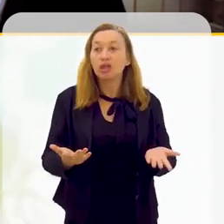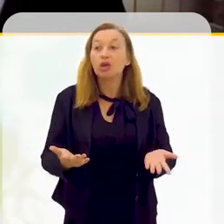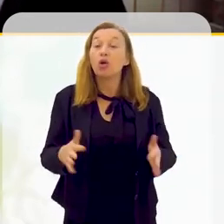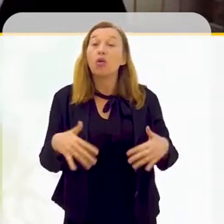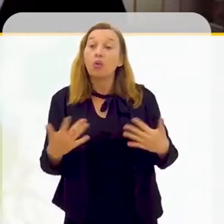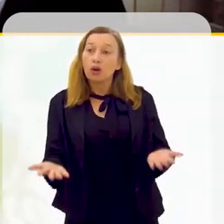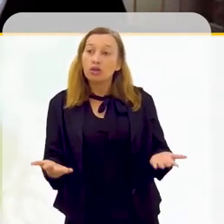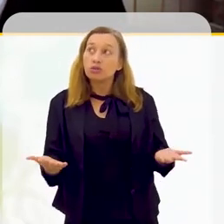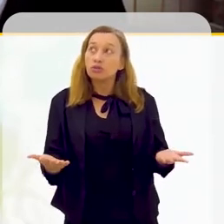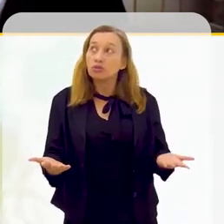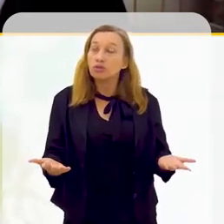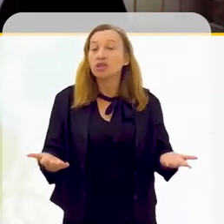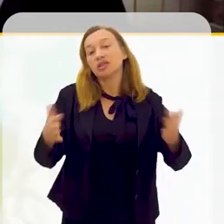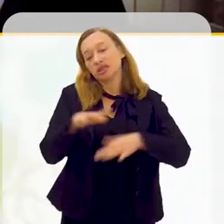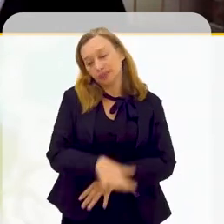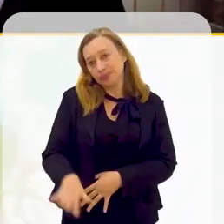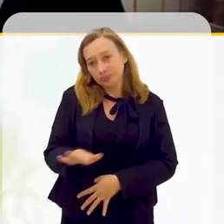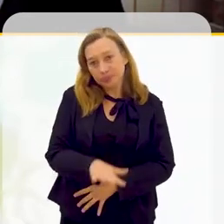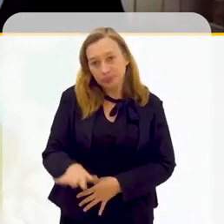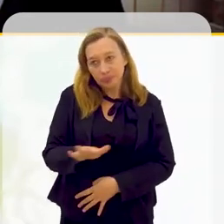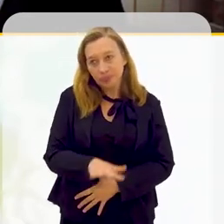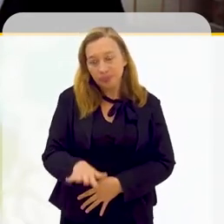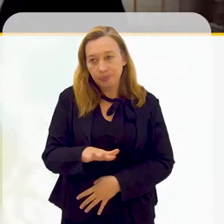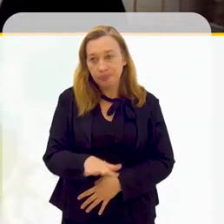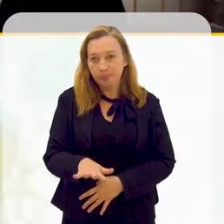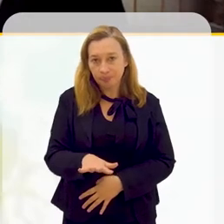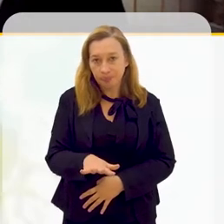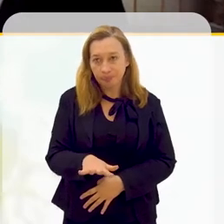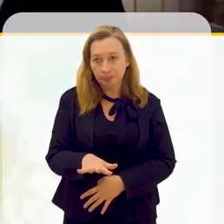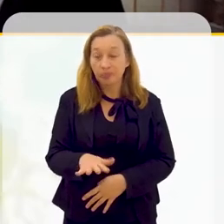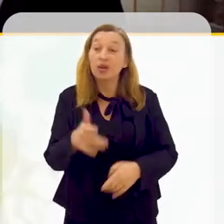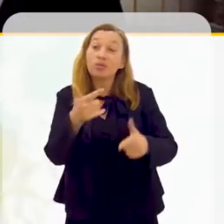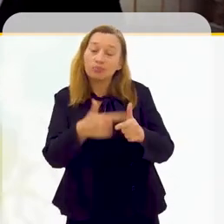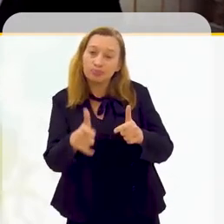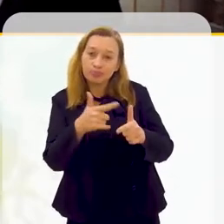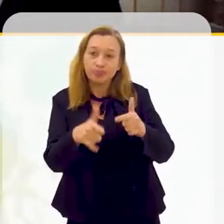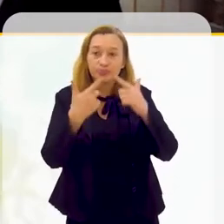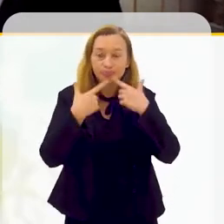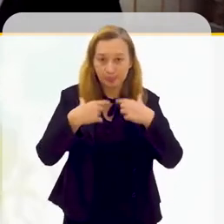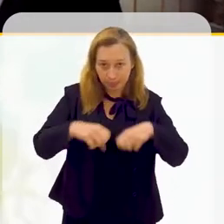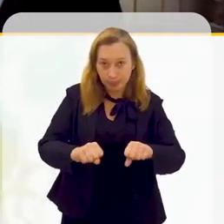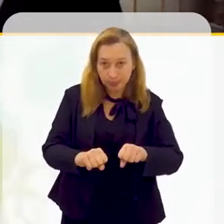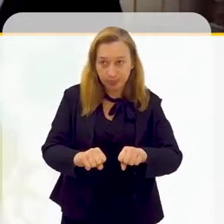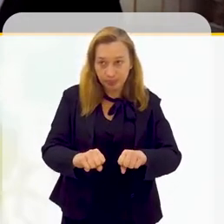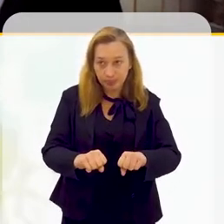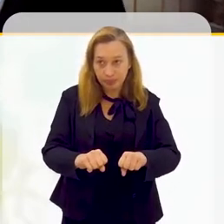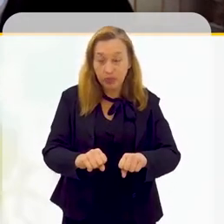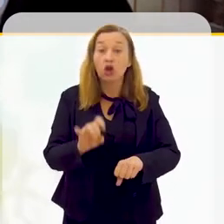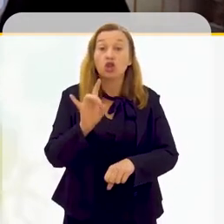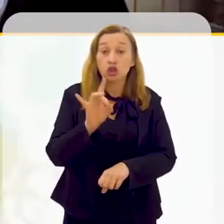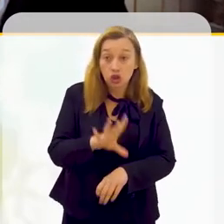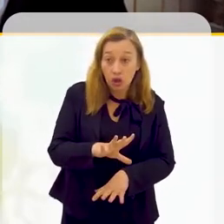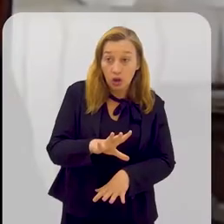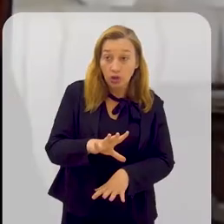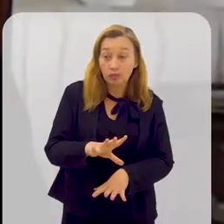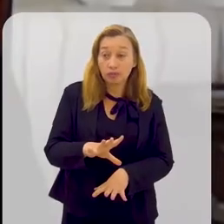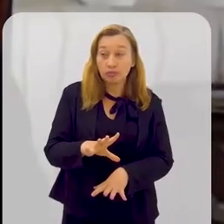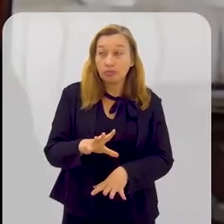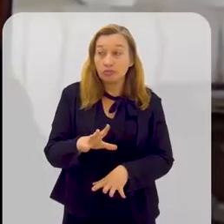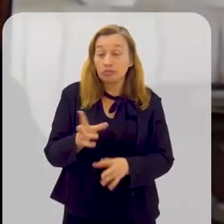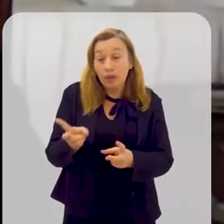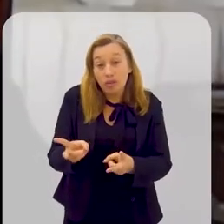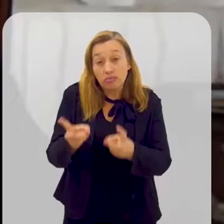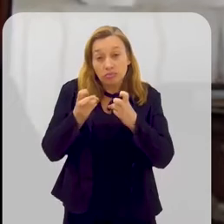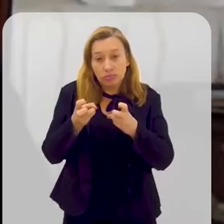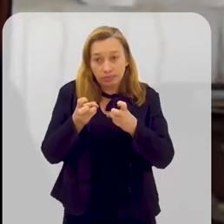surdo enfim Quando essas crianças apresentam esse problema linguístico elas só